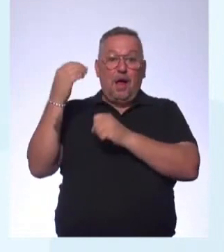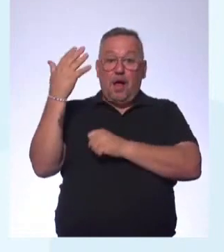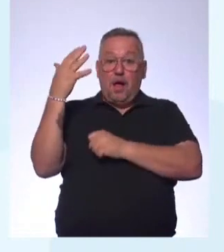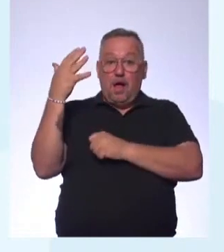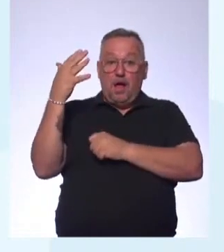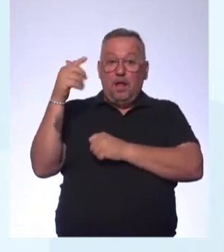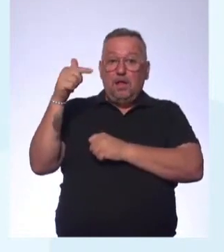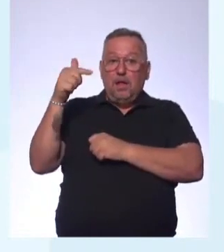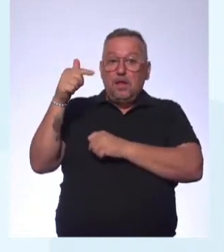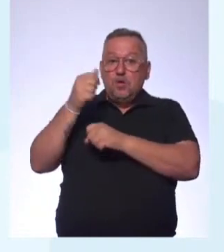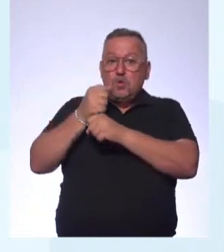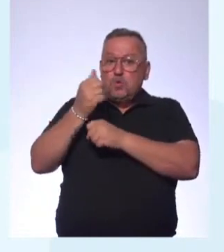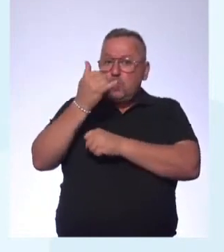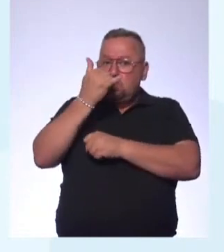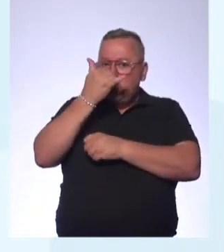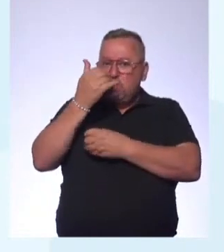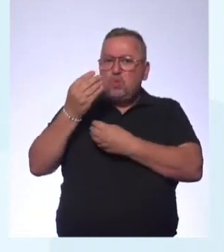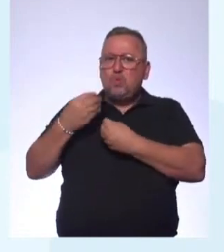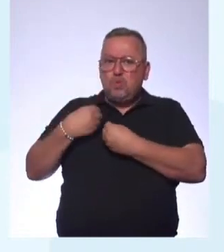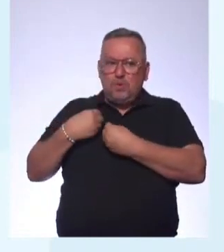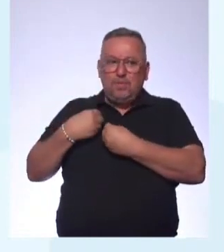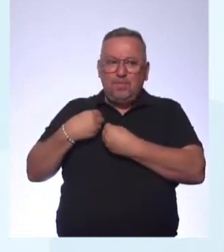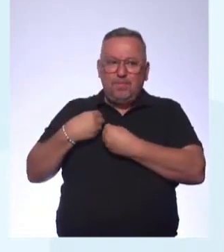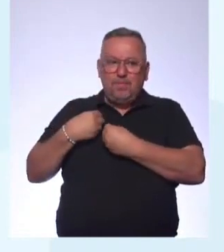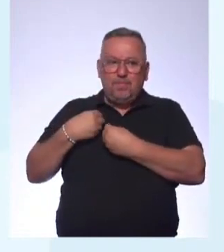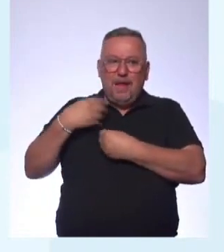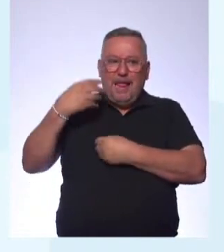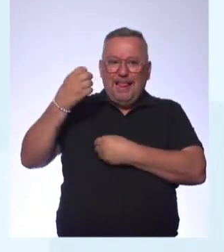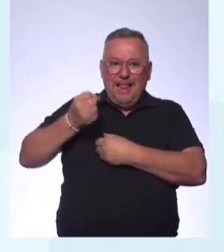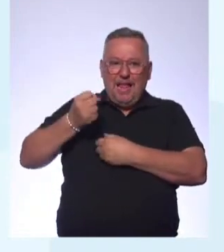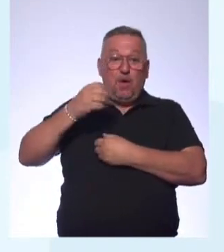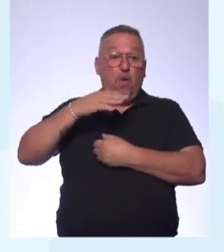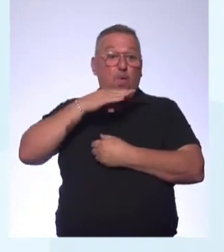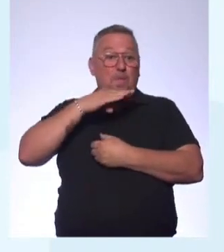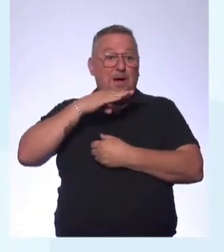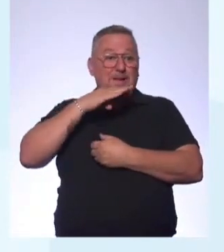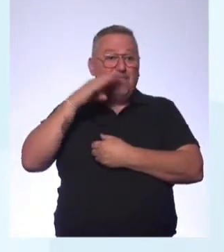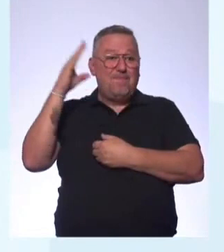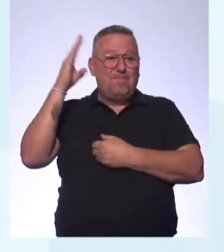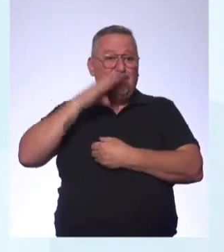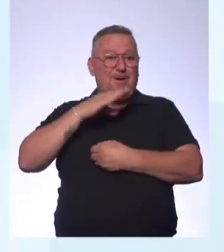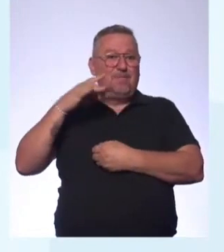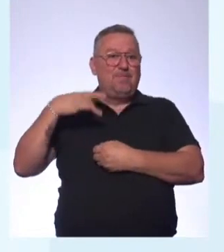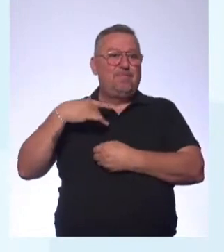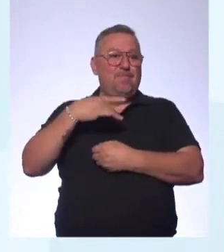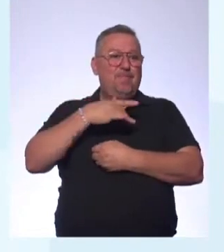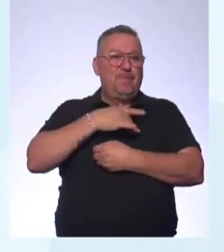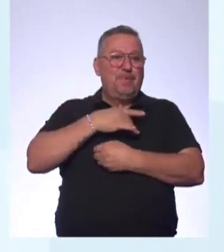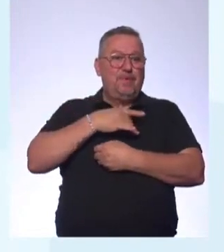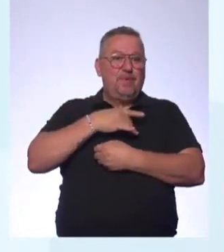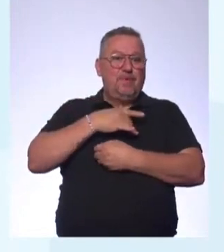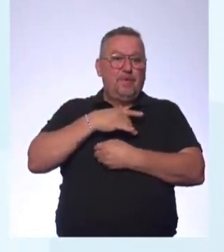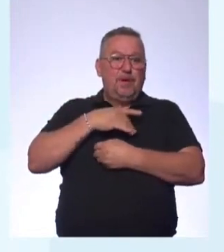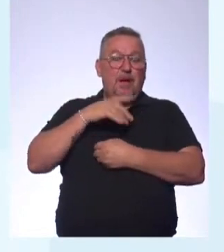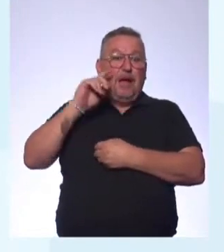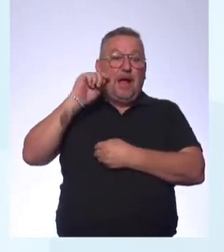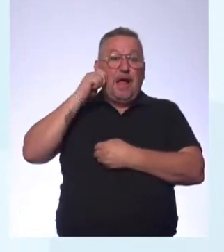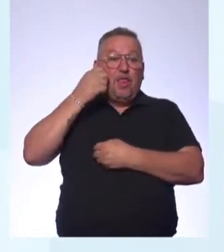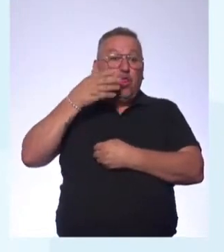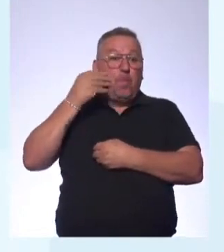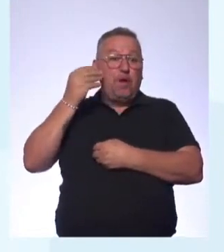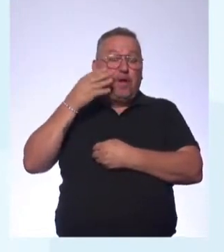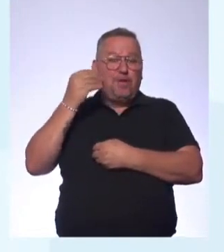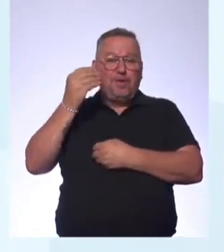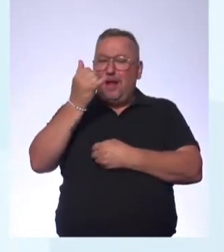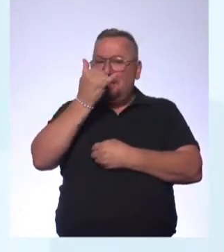um espelho dá 7 anos de azar. Leite com manga faz mal à saúde. Passar por um gato preto dá